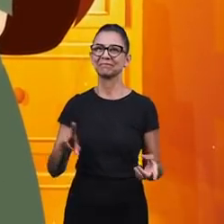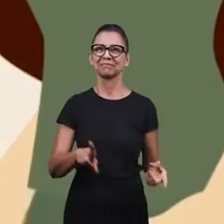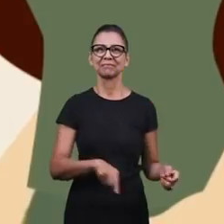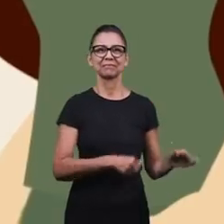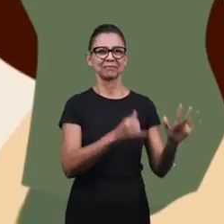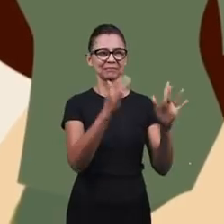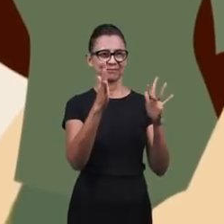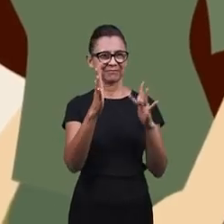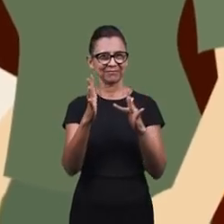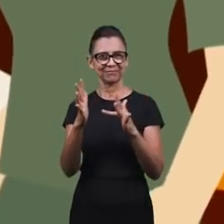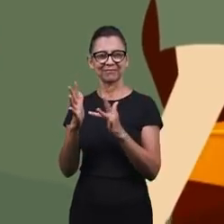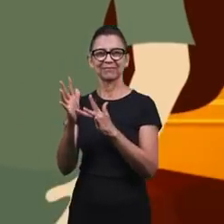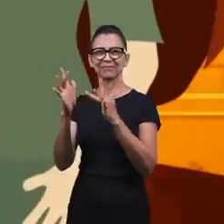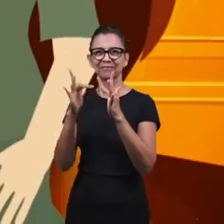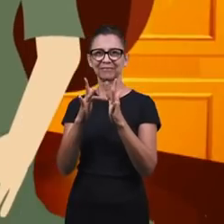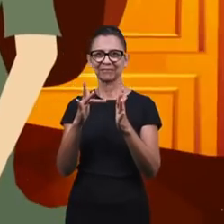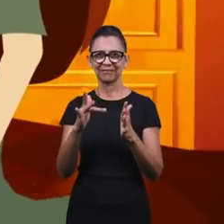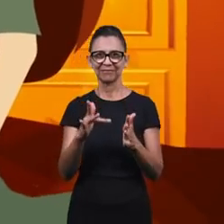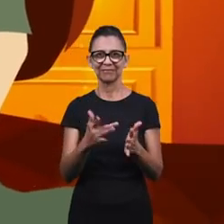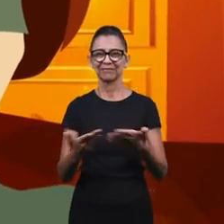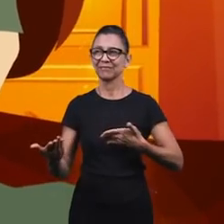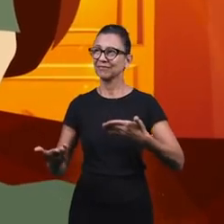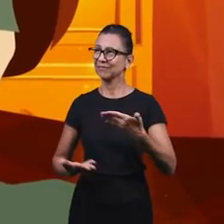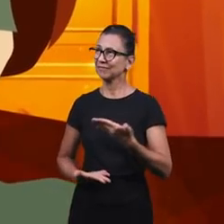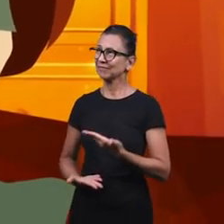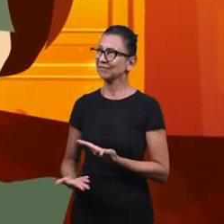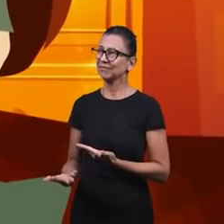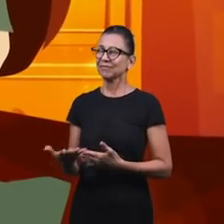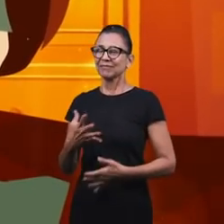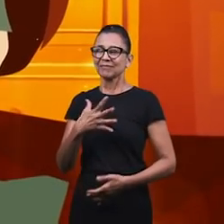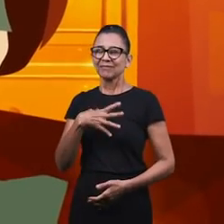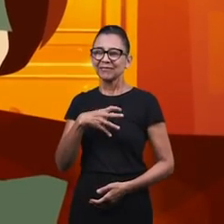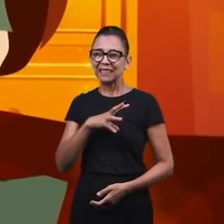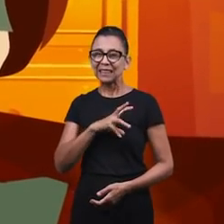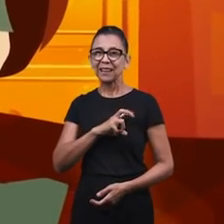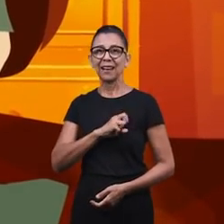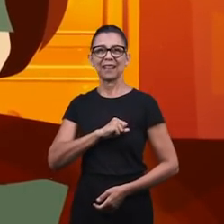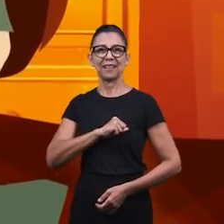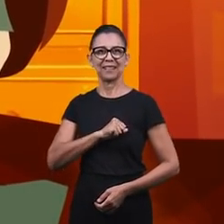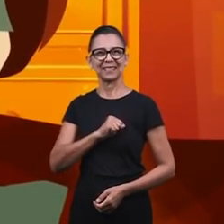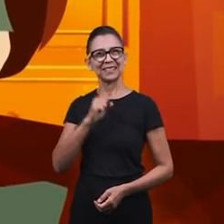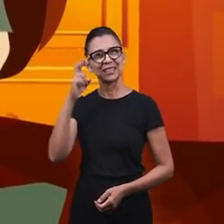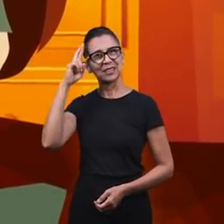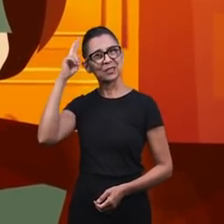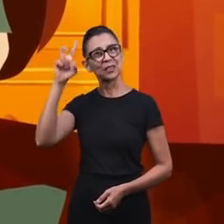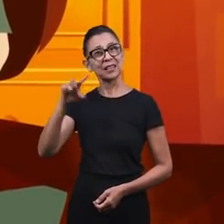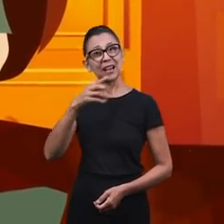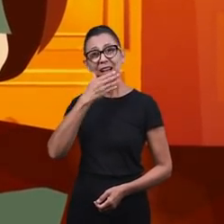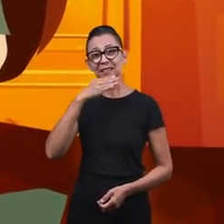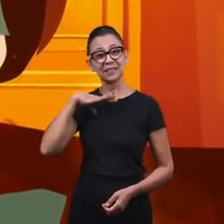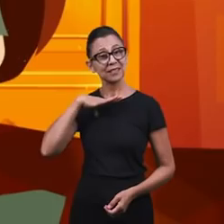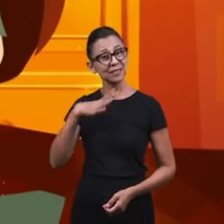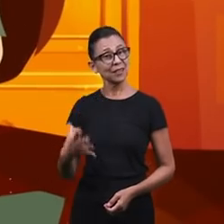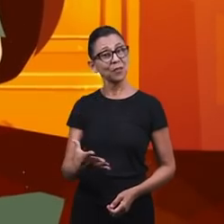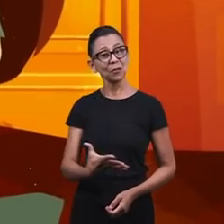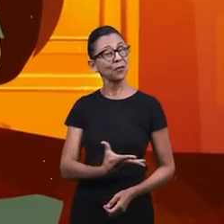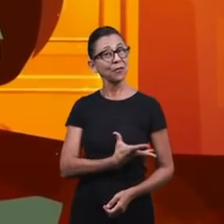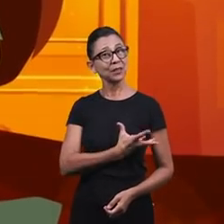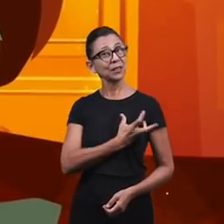mim. A Jesus seguirei com amor, pois eu sei que Ele é meu